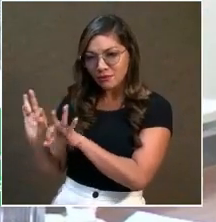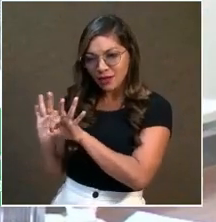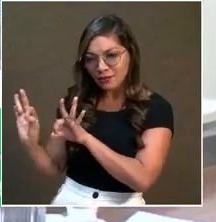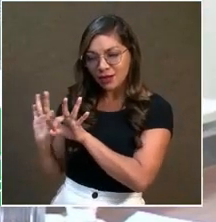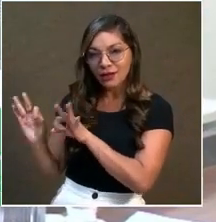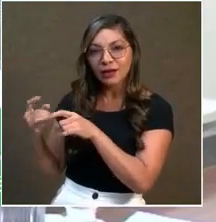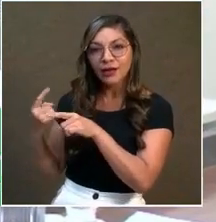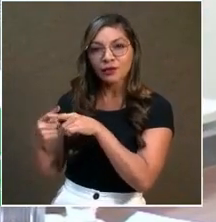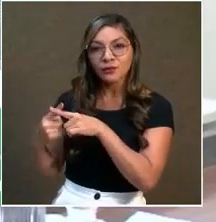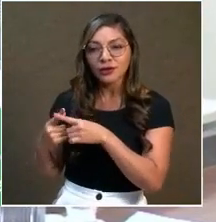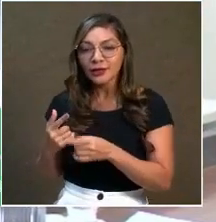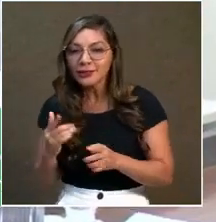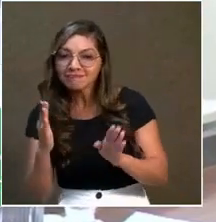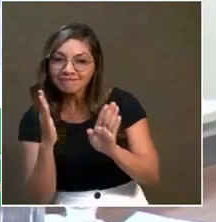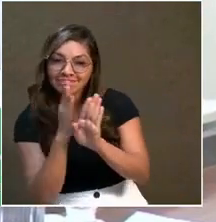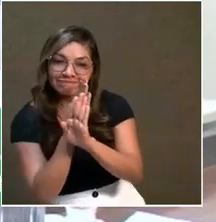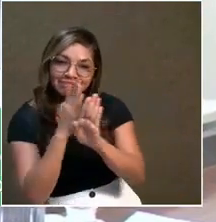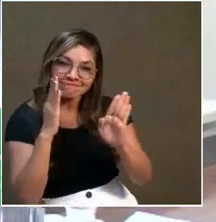porque ele chegou à escondida.